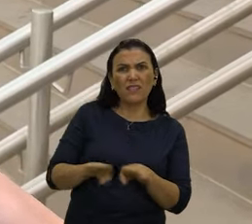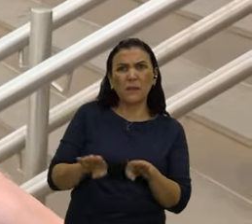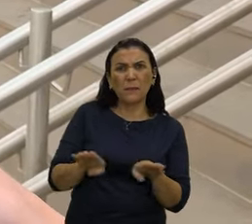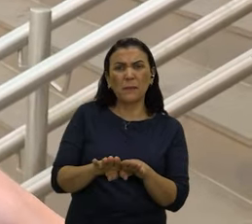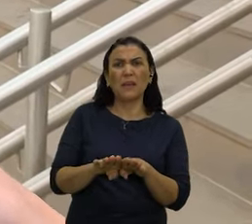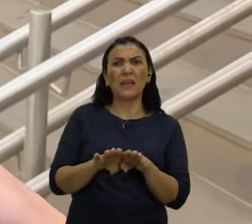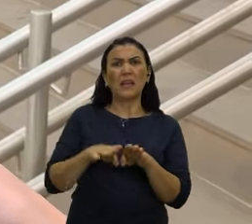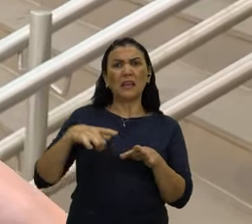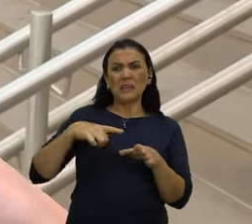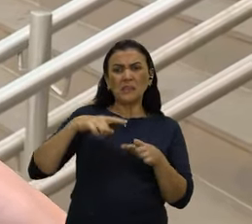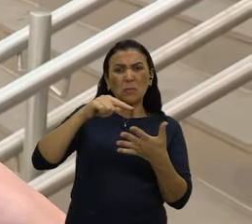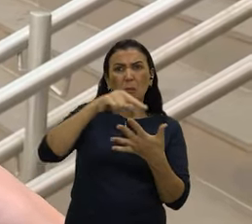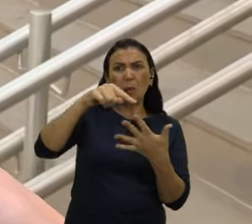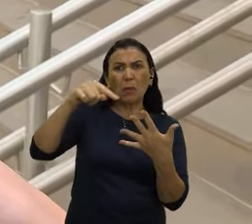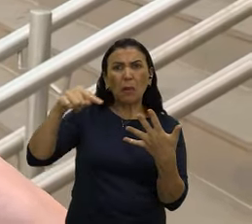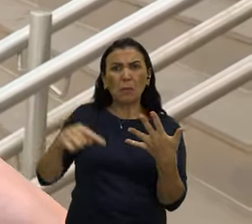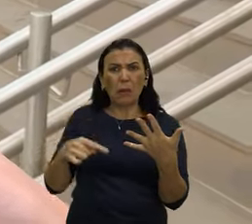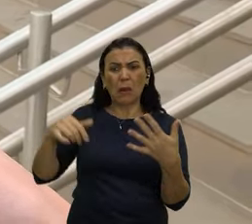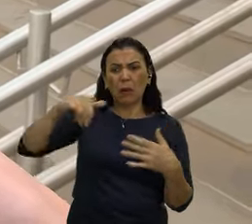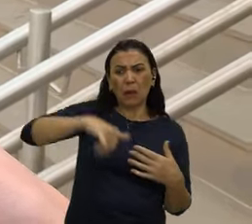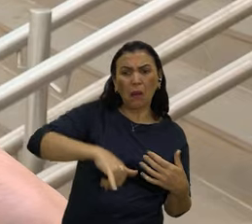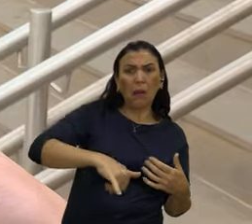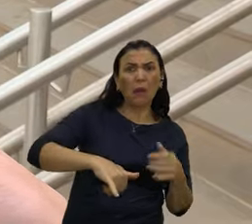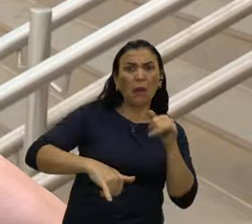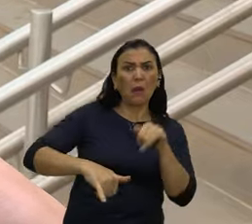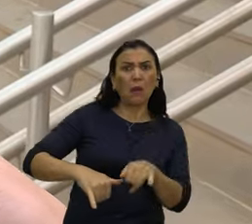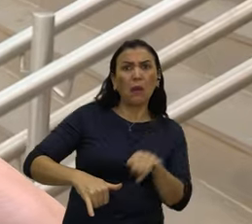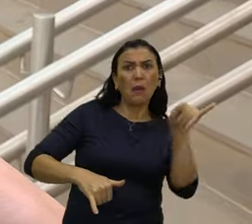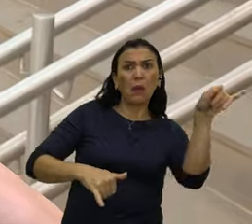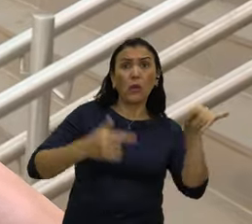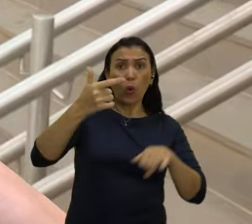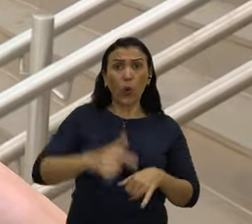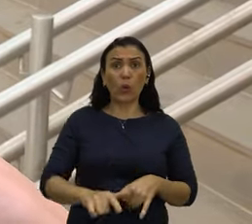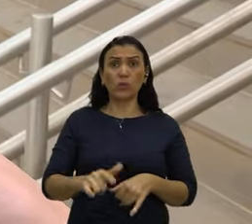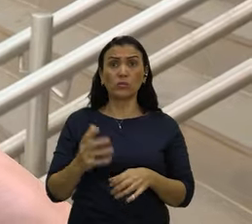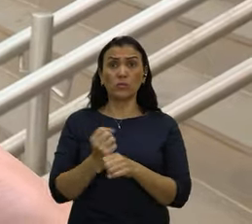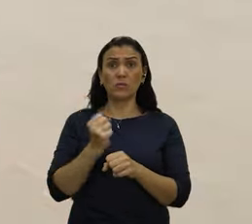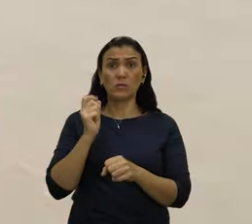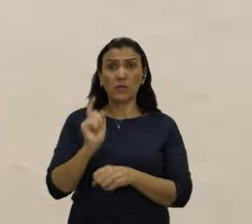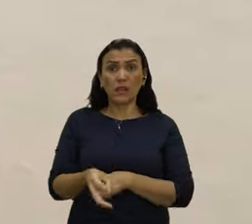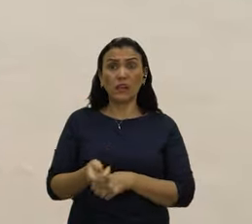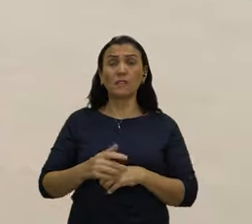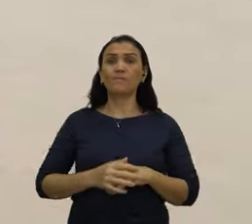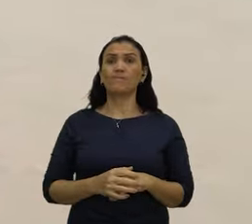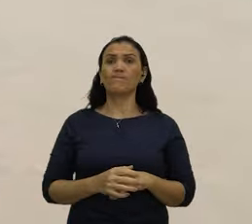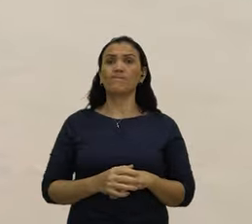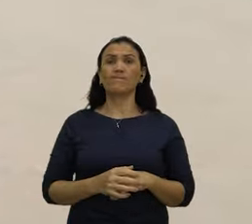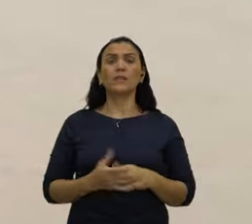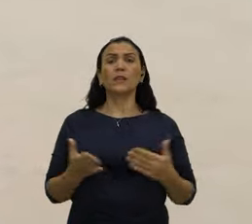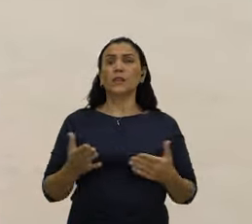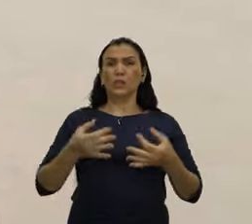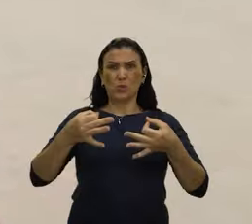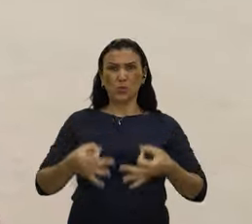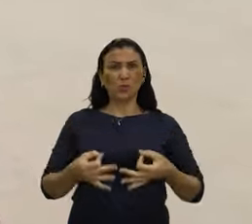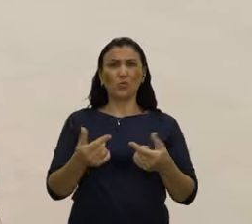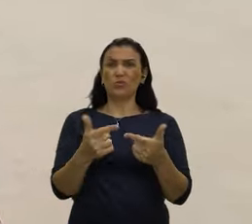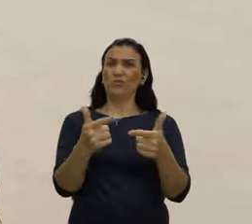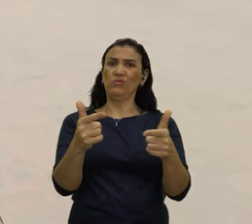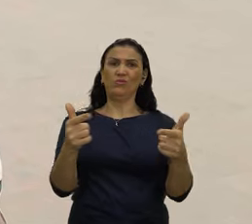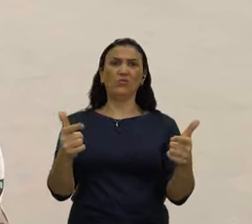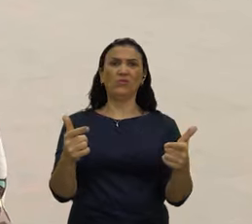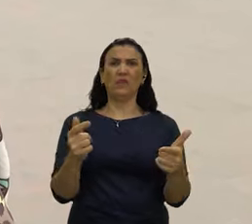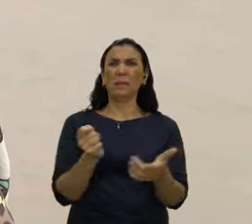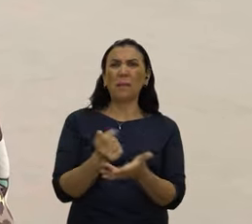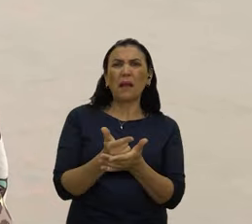mais, tem que pagar por conexão ainda. Não, de jeito nenhum, não concordo. Não, não é justo não. Por que pagar a taxa,